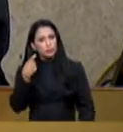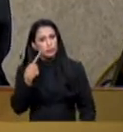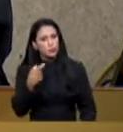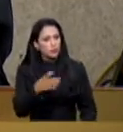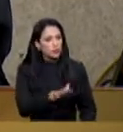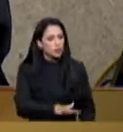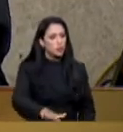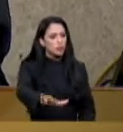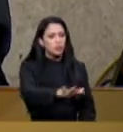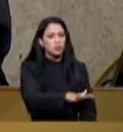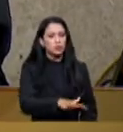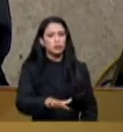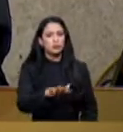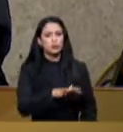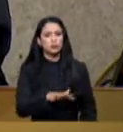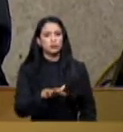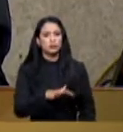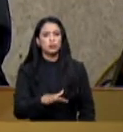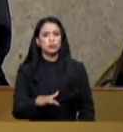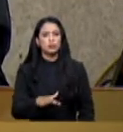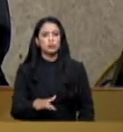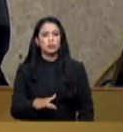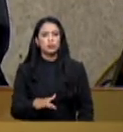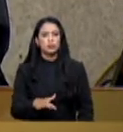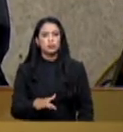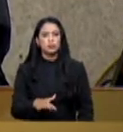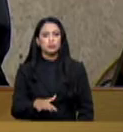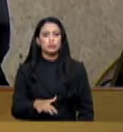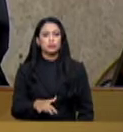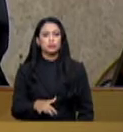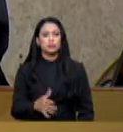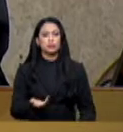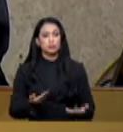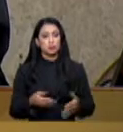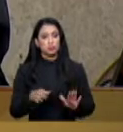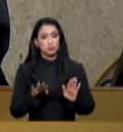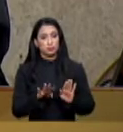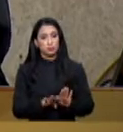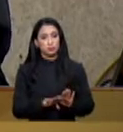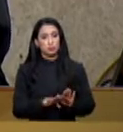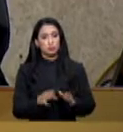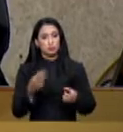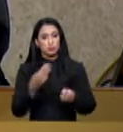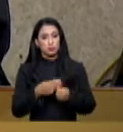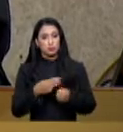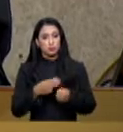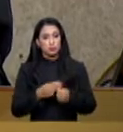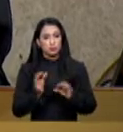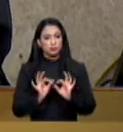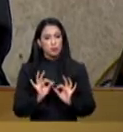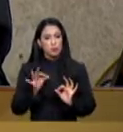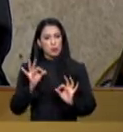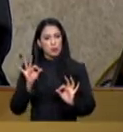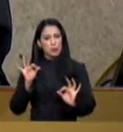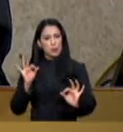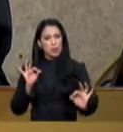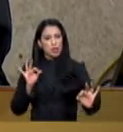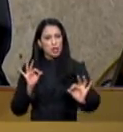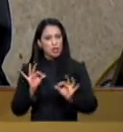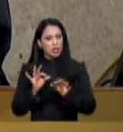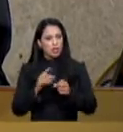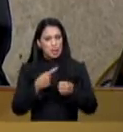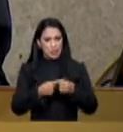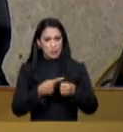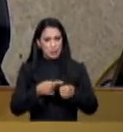todo o território sob sua jurisdição e tende a incluir municípios mais distantes das